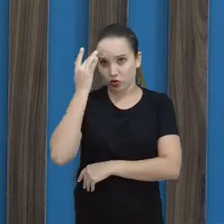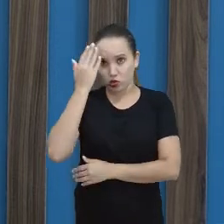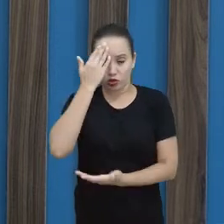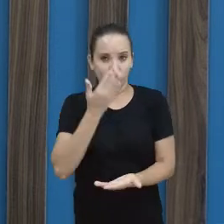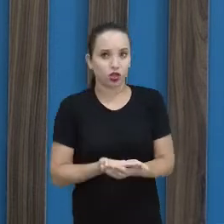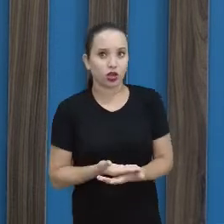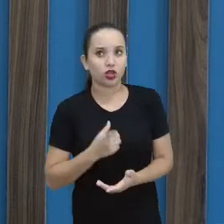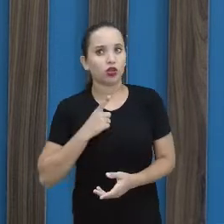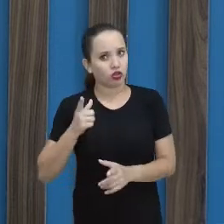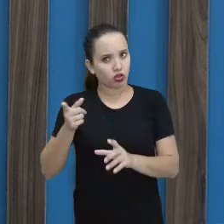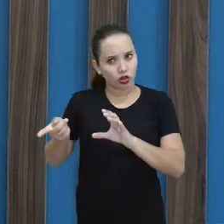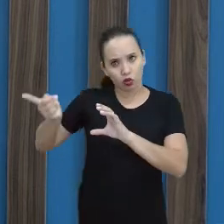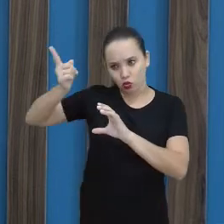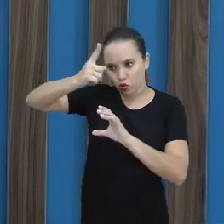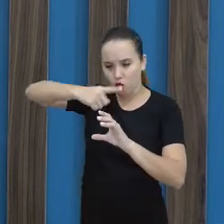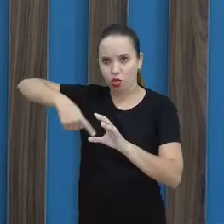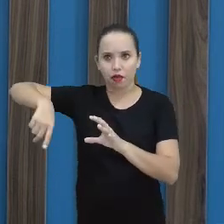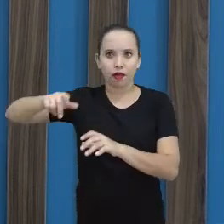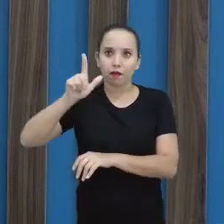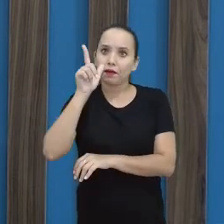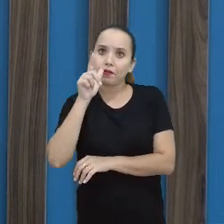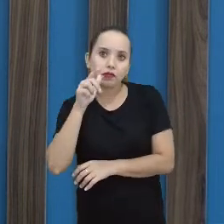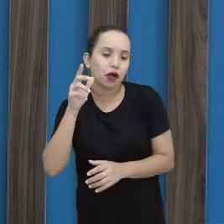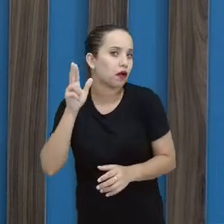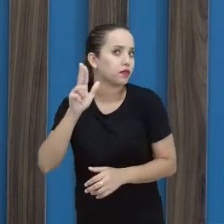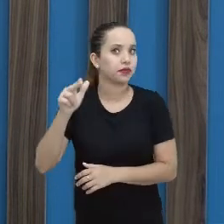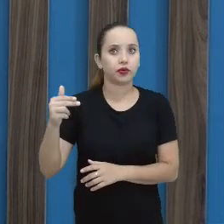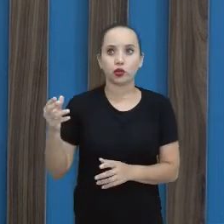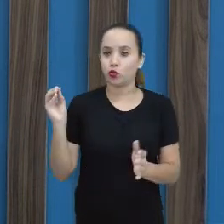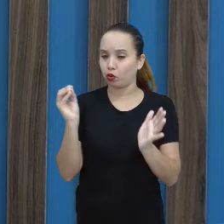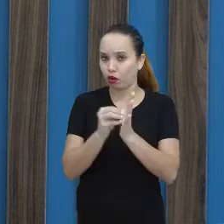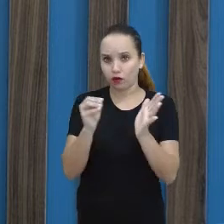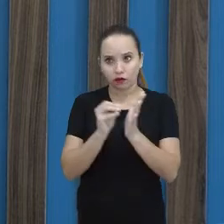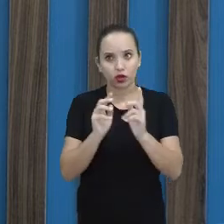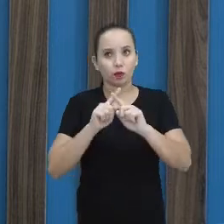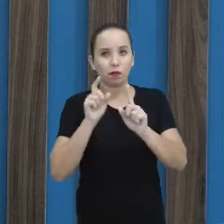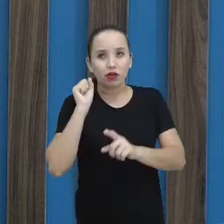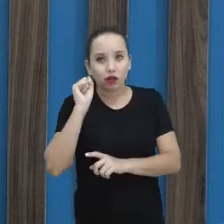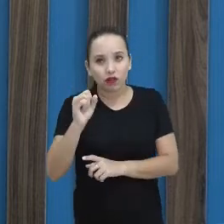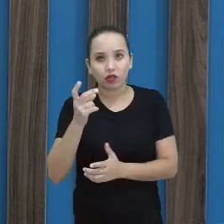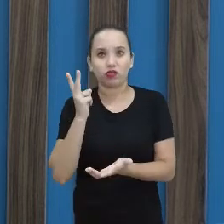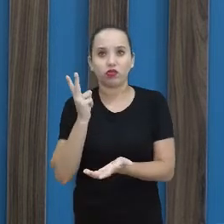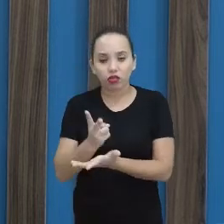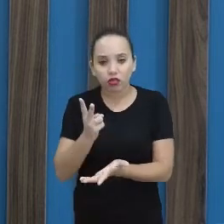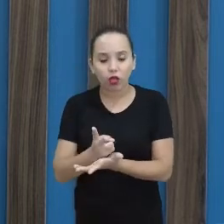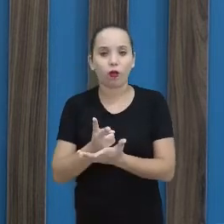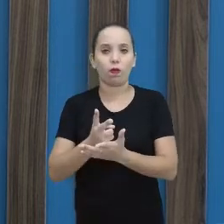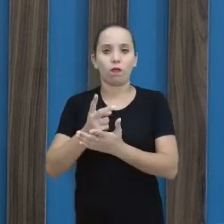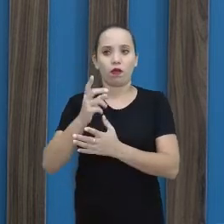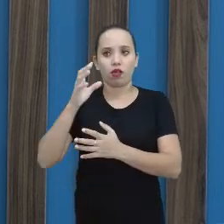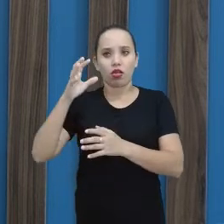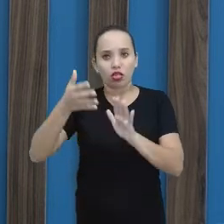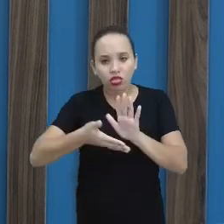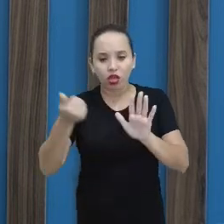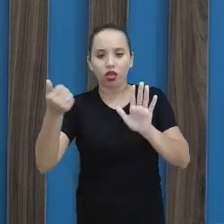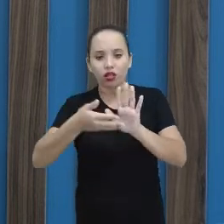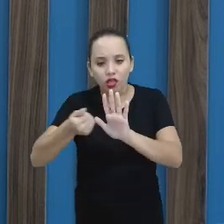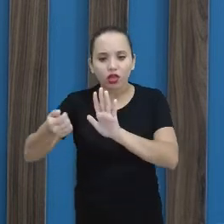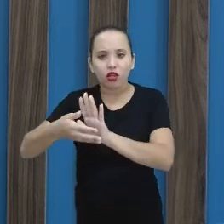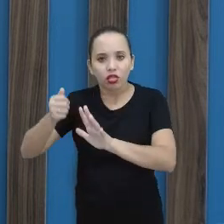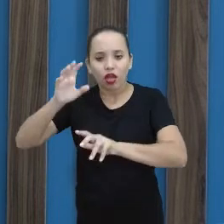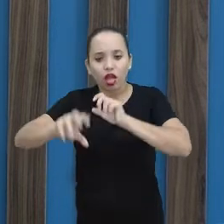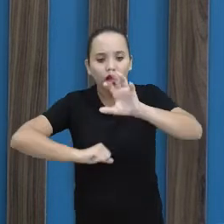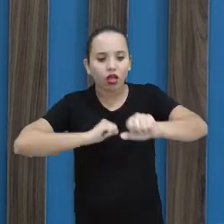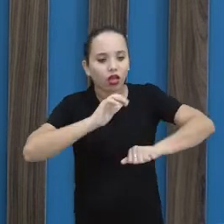da água, essa água nunca pode faltar. Mas se continuarmos desmatando, né, agredindo o ambiente,